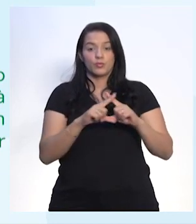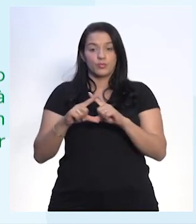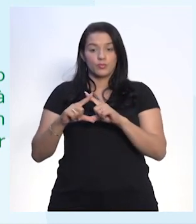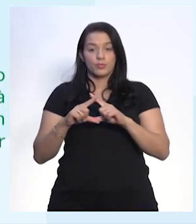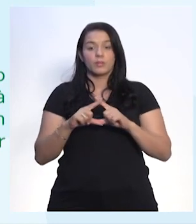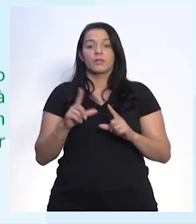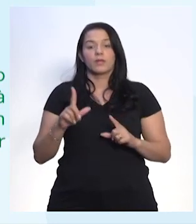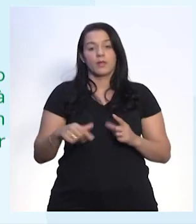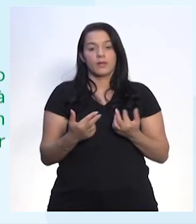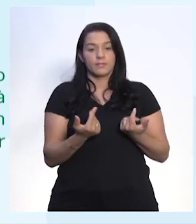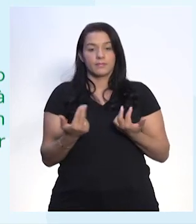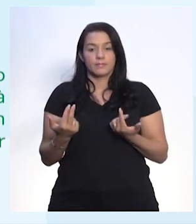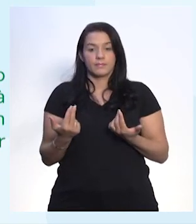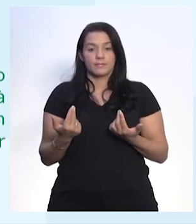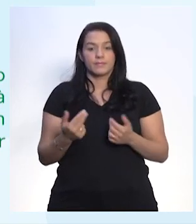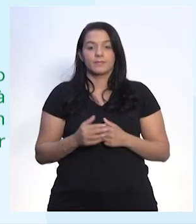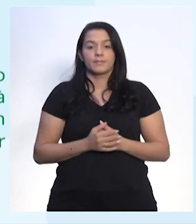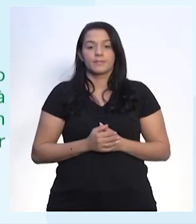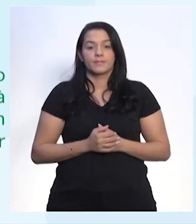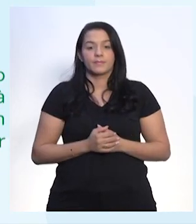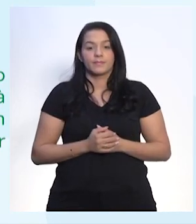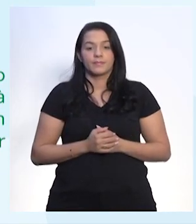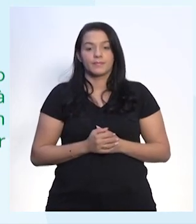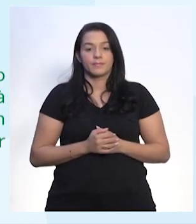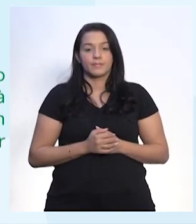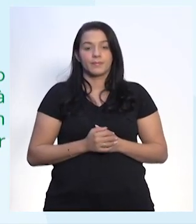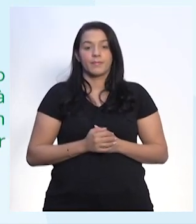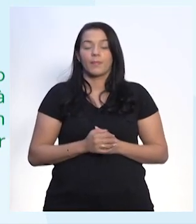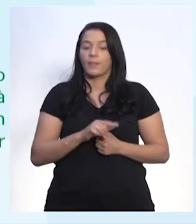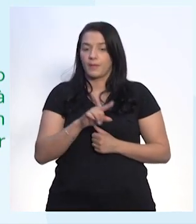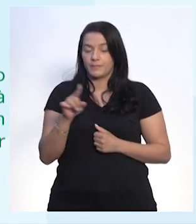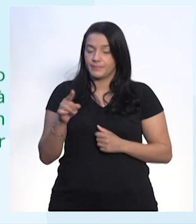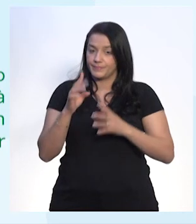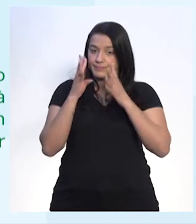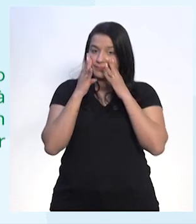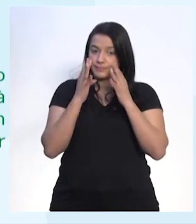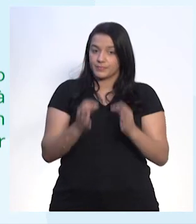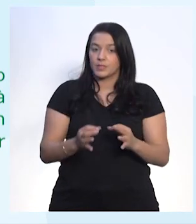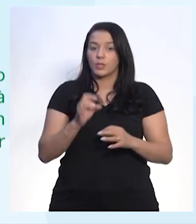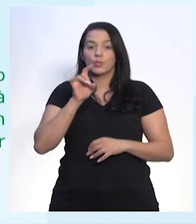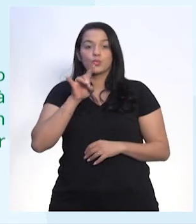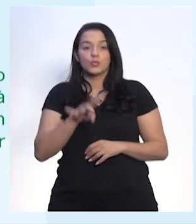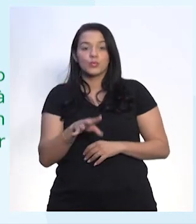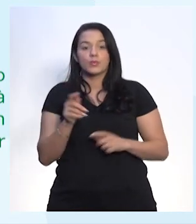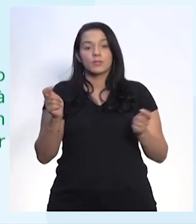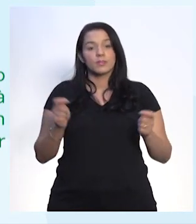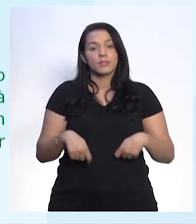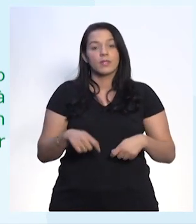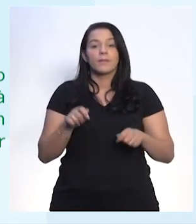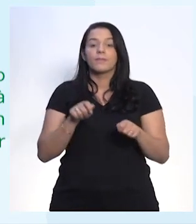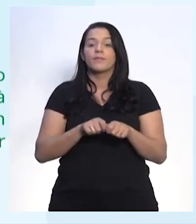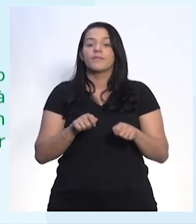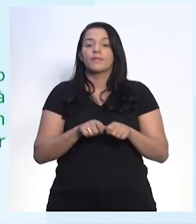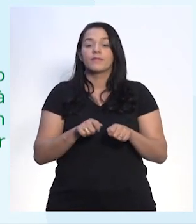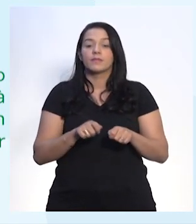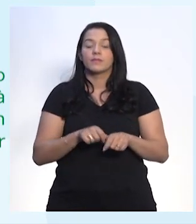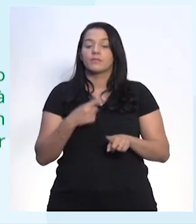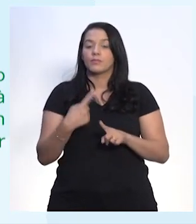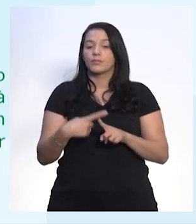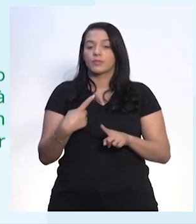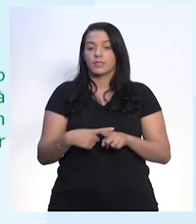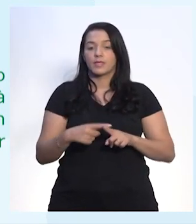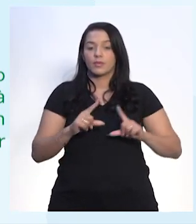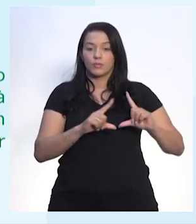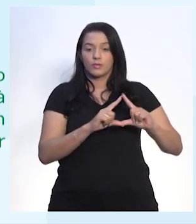só posso... Por favor, presta bastante atenção nessa relação, eu só posso fazer porque elas são semelhantes. Sim. Se não